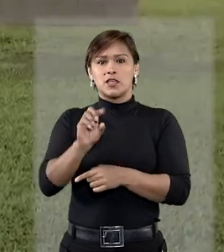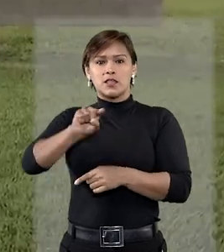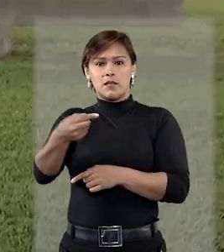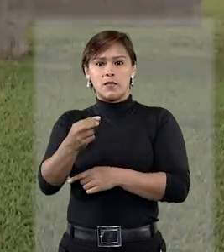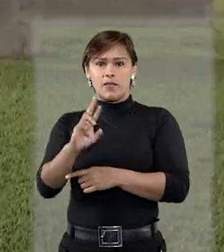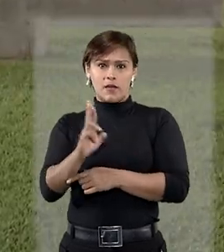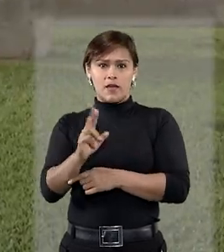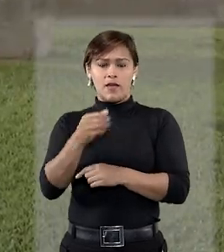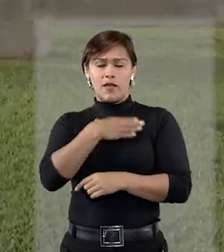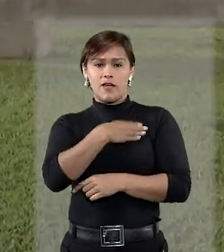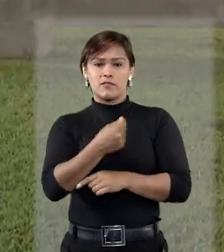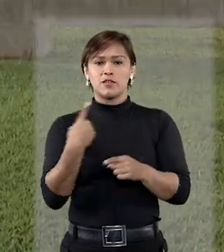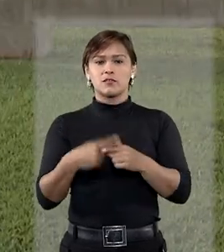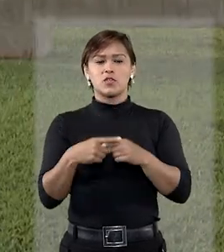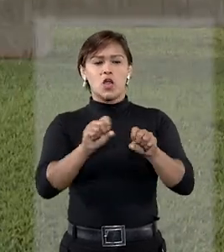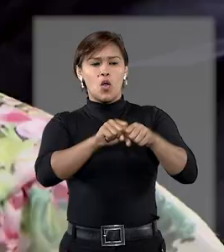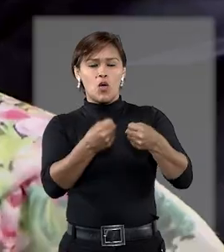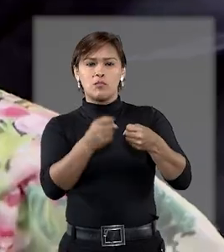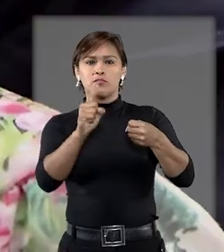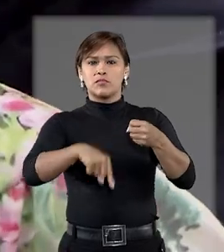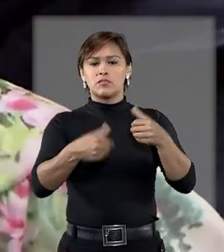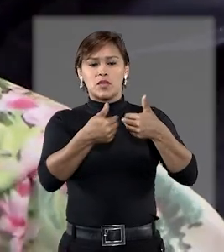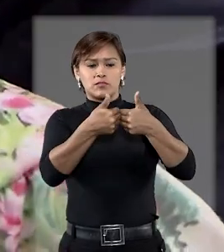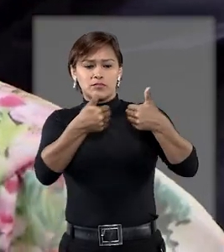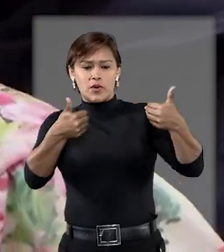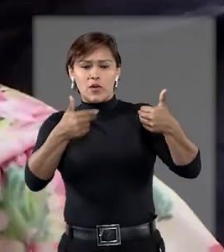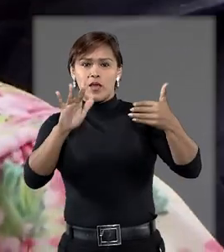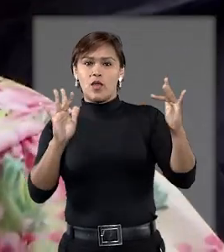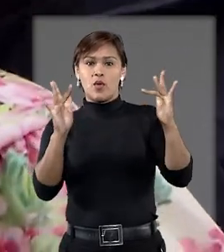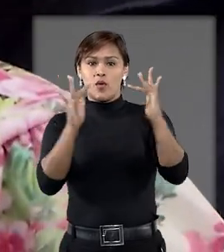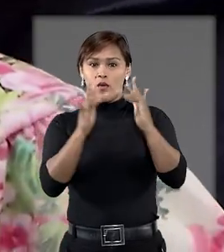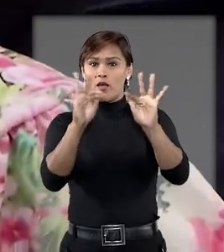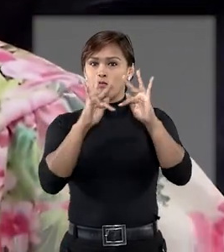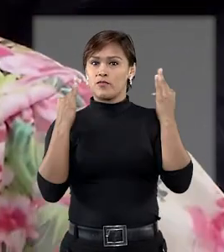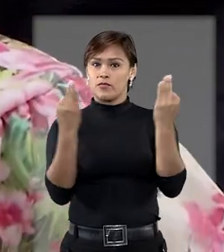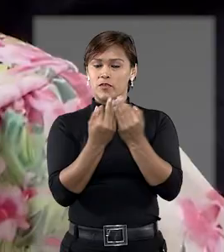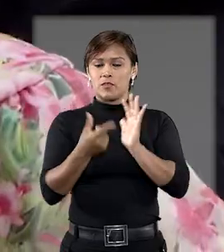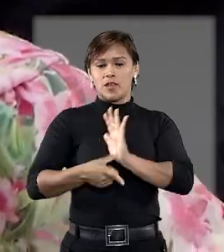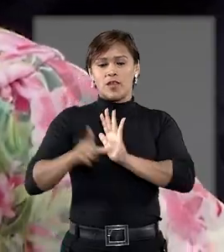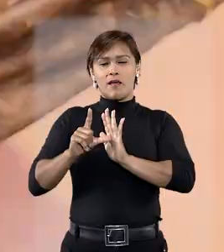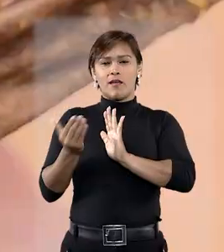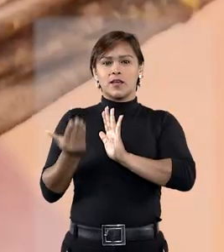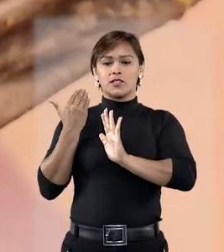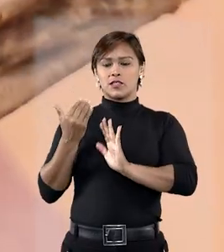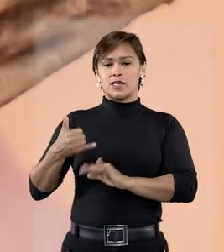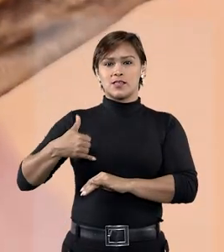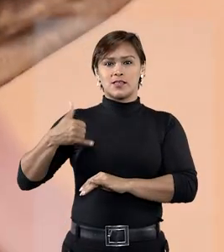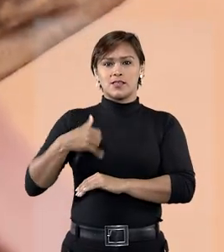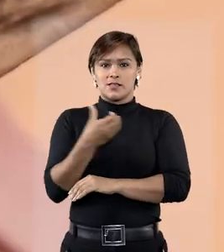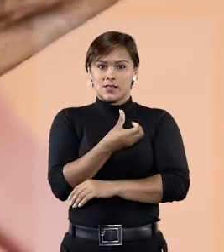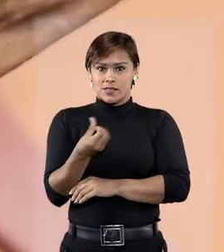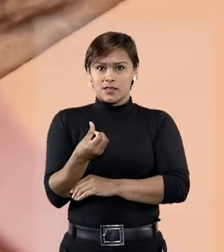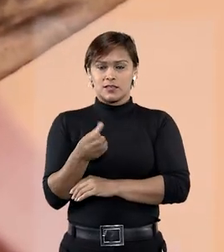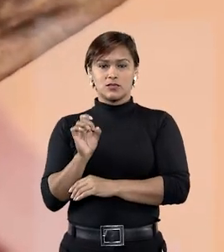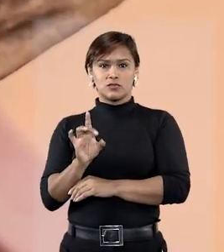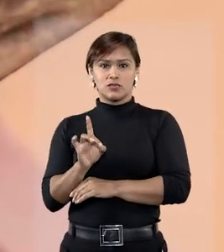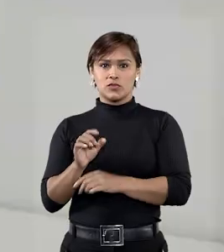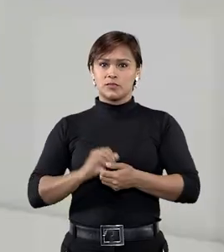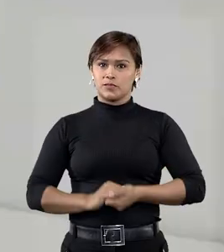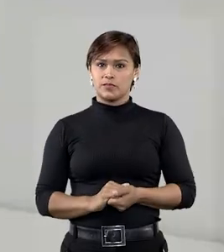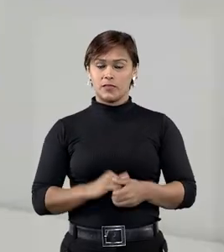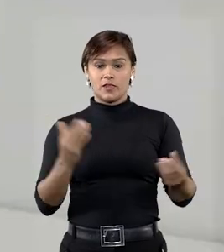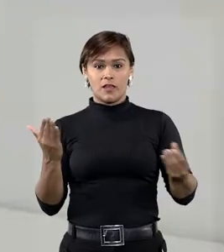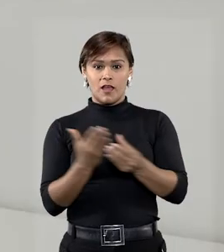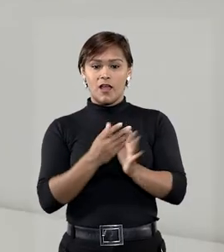à sua filha em razão do rompimento abrupto da relação entre os dois quando a garota tinha apenas 6 anos de idade.